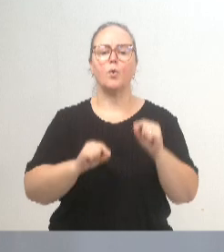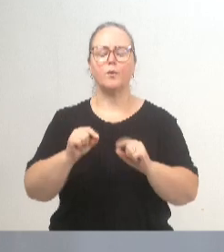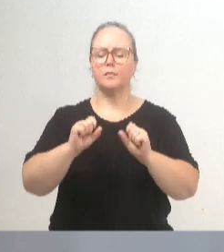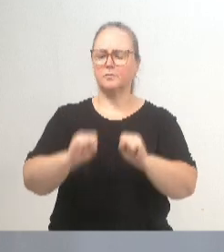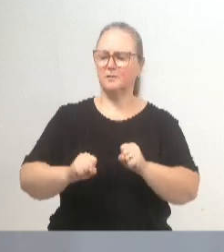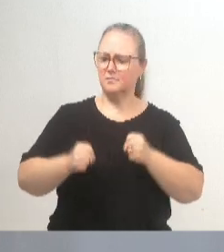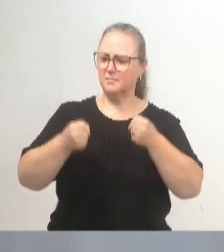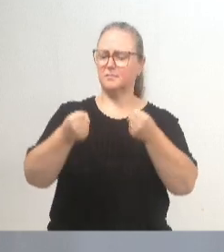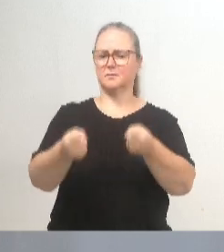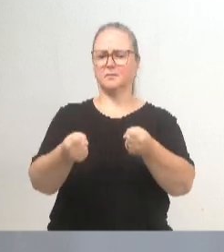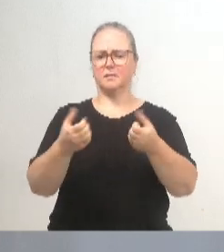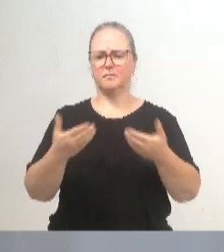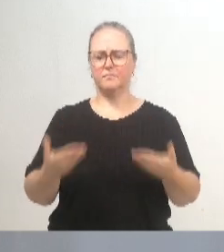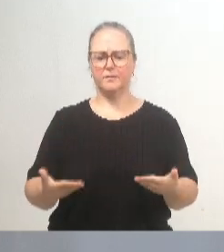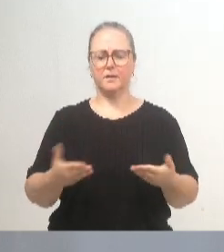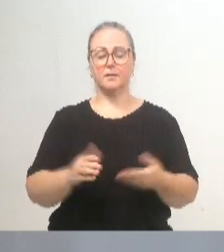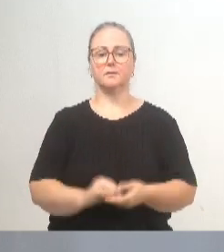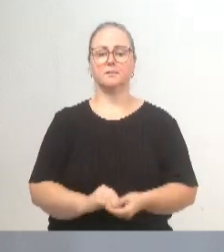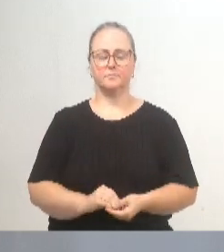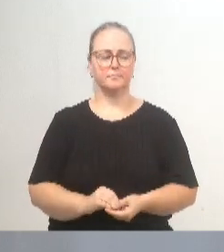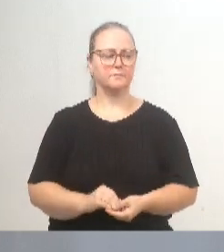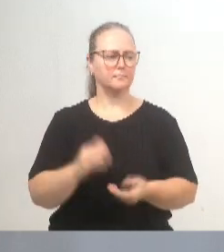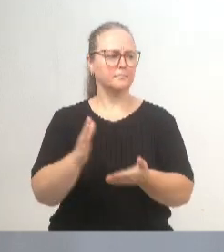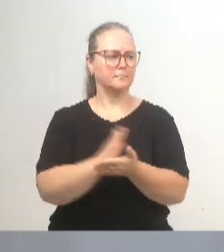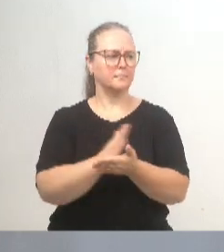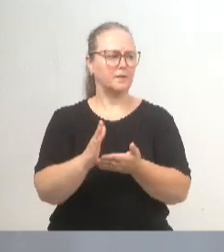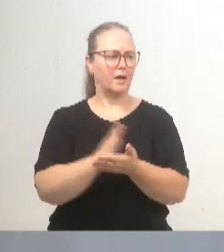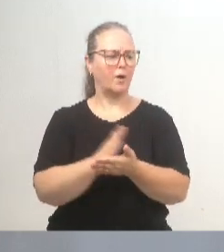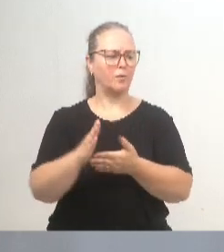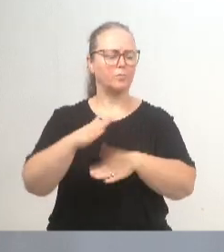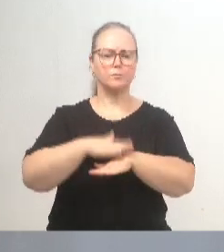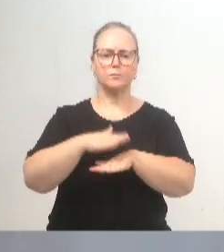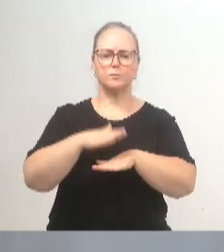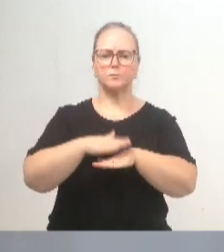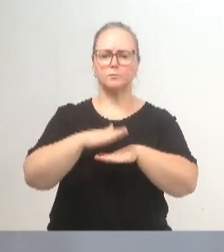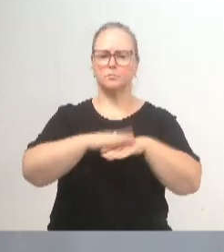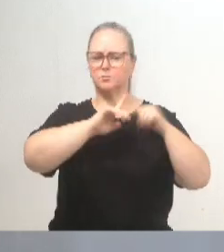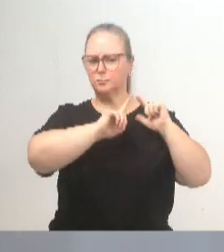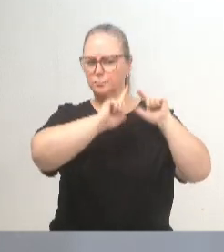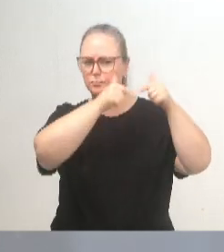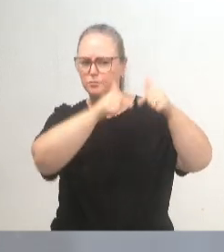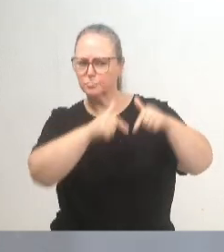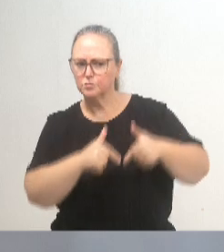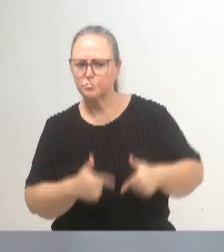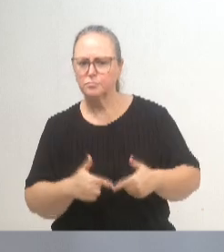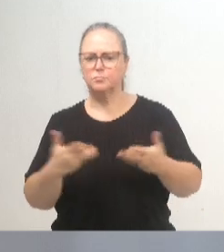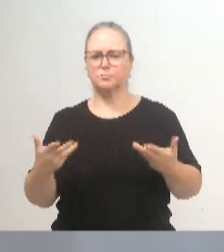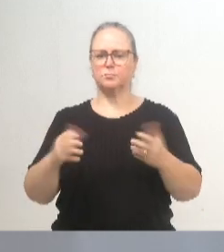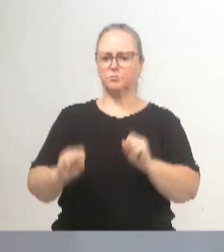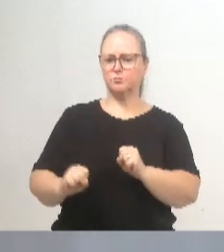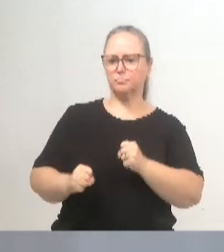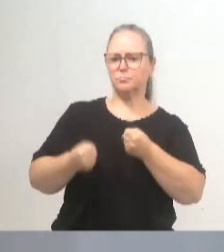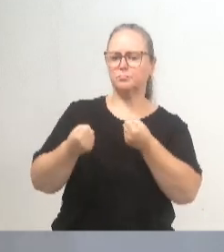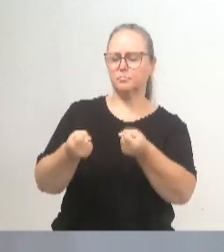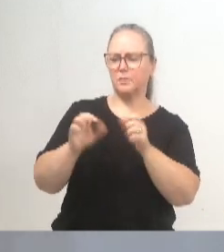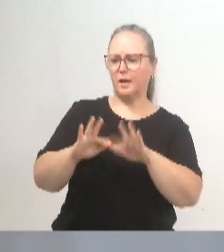daquilo que muitos daqueles que se falam conservadores, daqueles que falam que defendem a